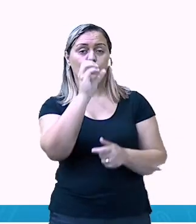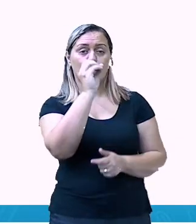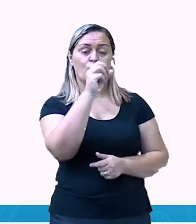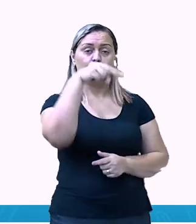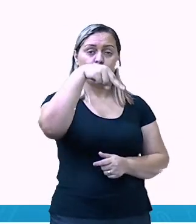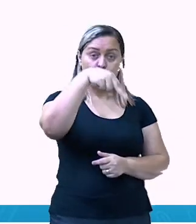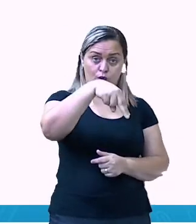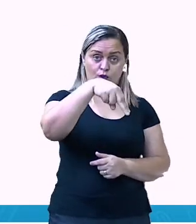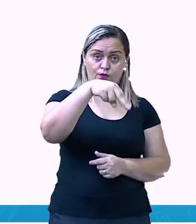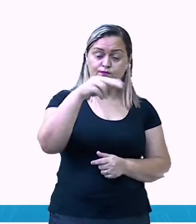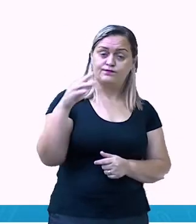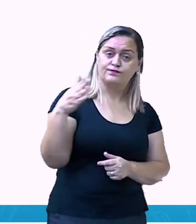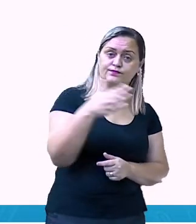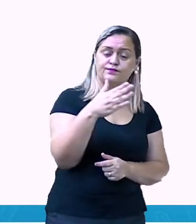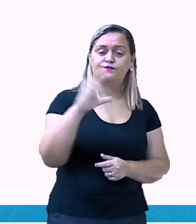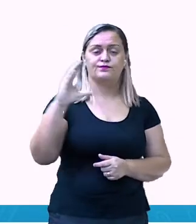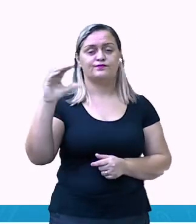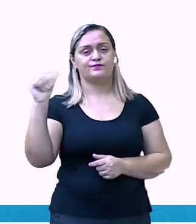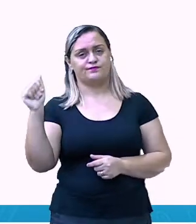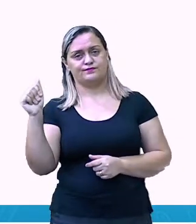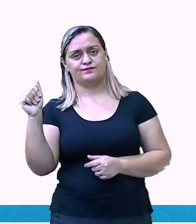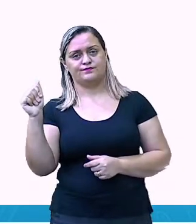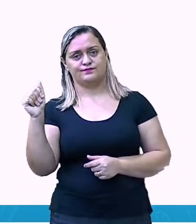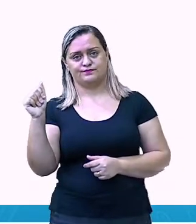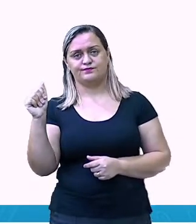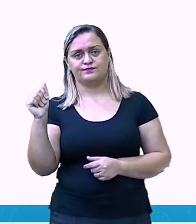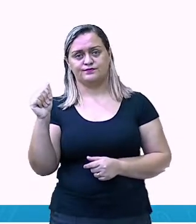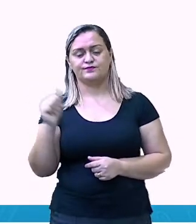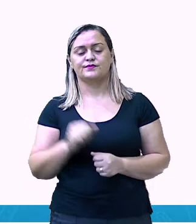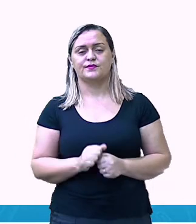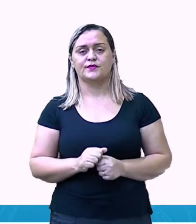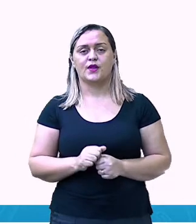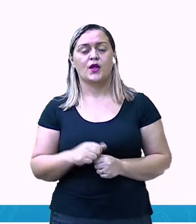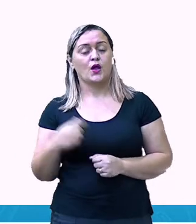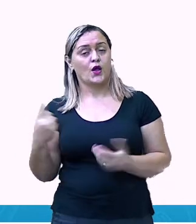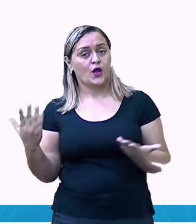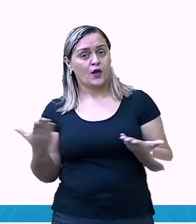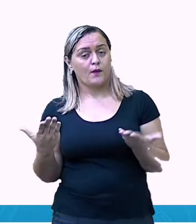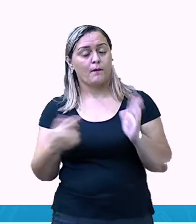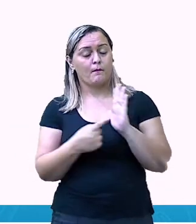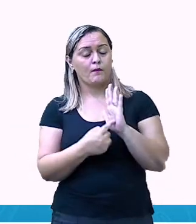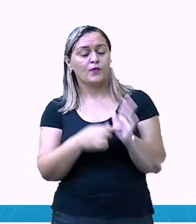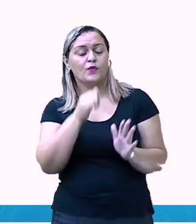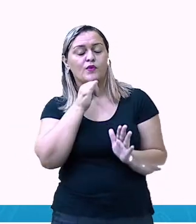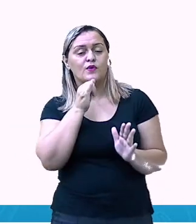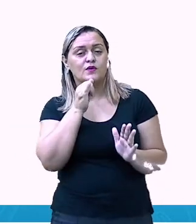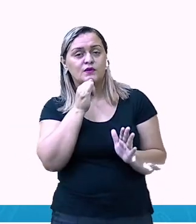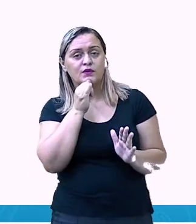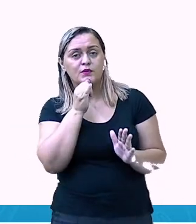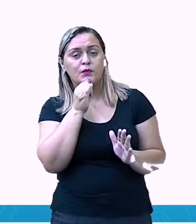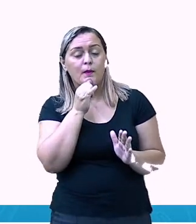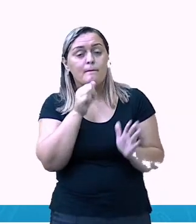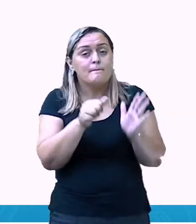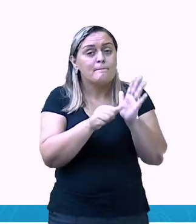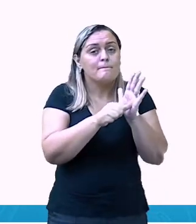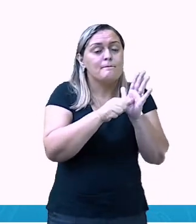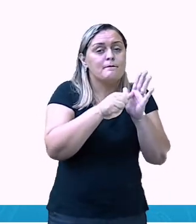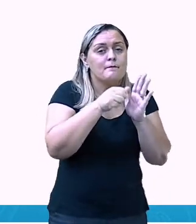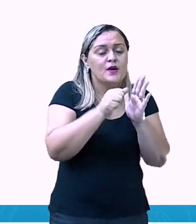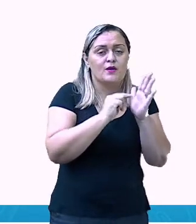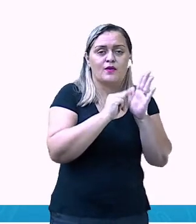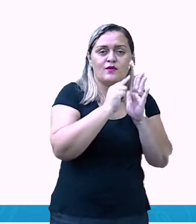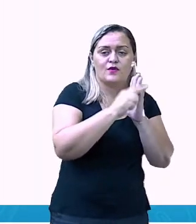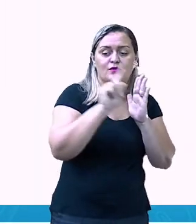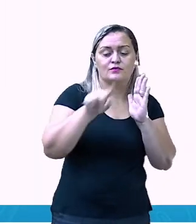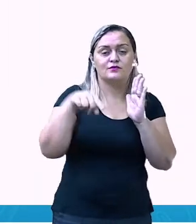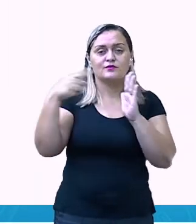vir primeiro. Olha aí na sílaba. Depende da palavra que você vai separar em sílaba ou a sílaba que você está procurando. Então,